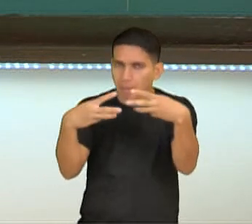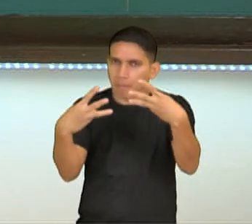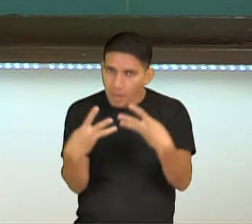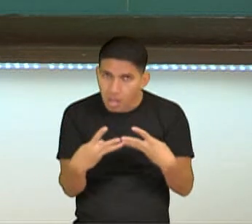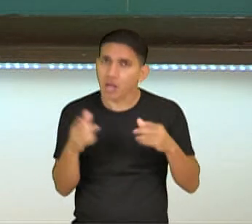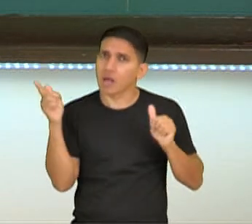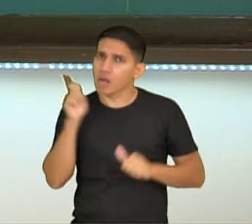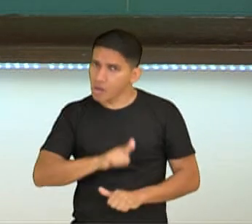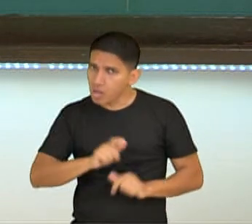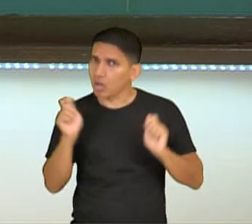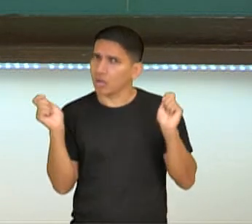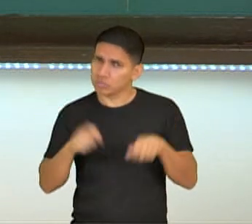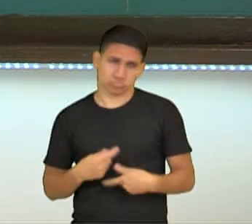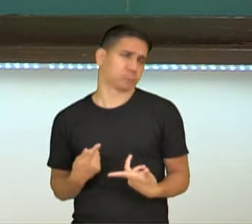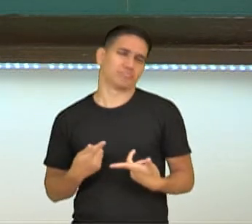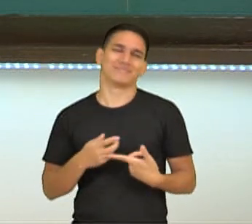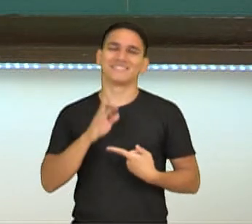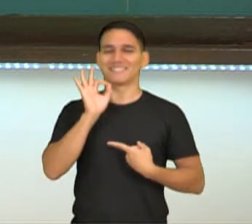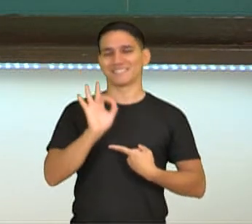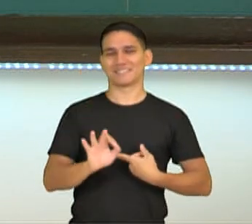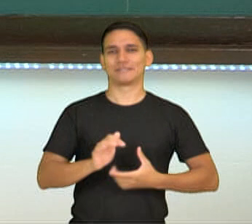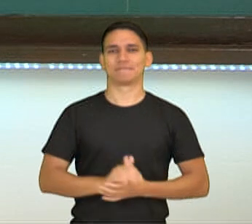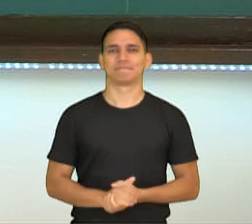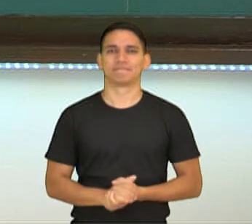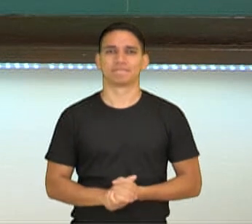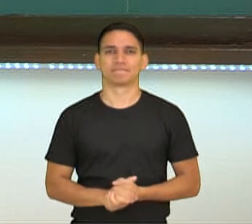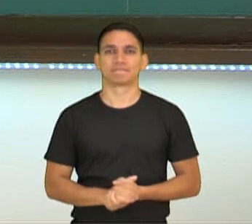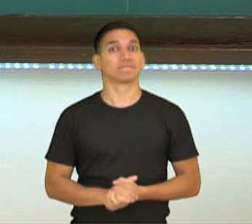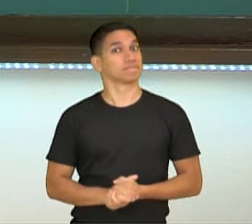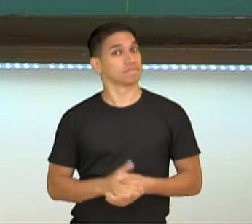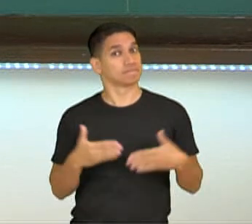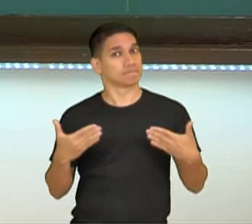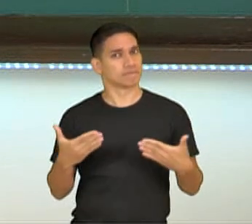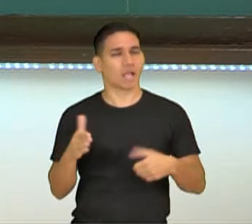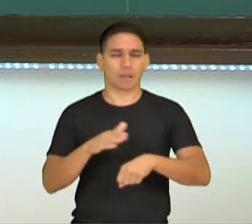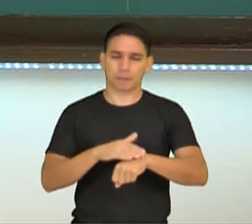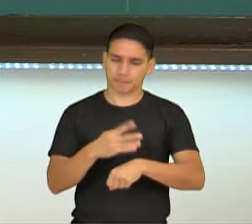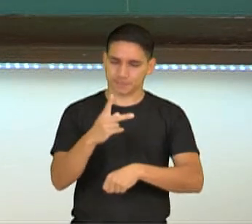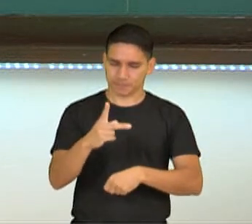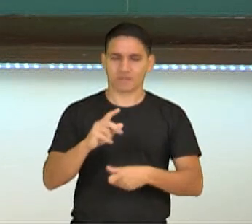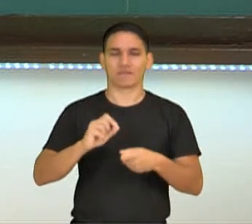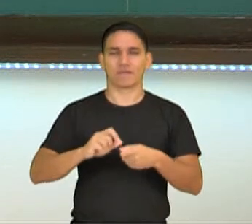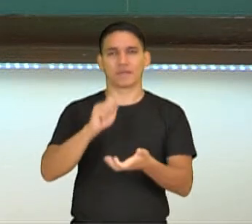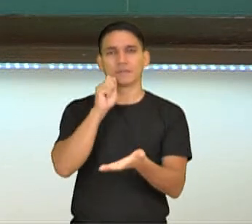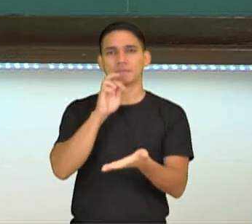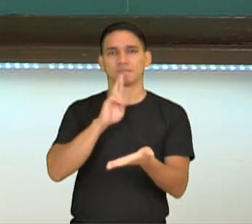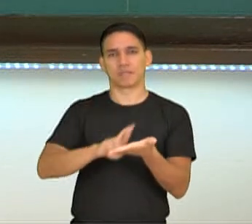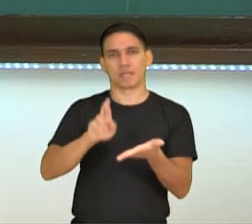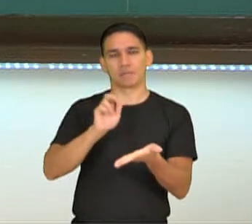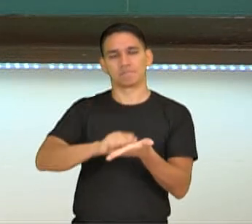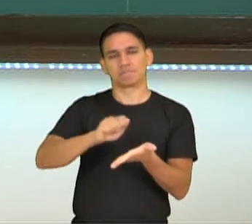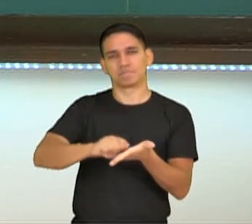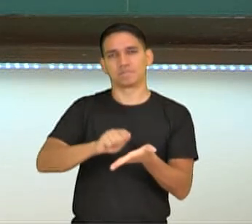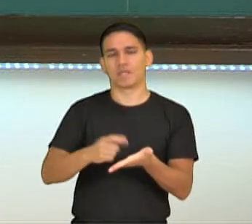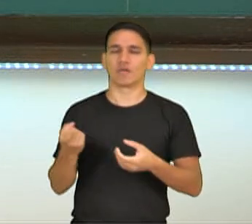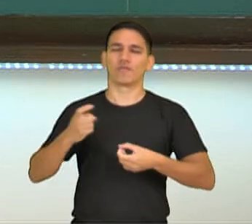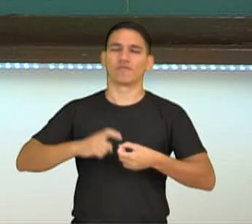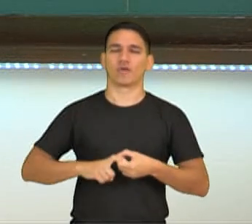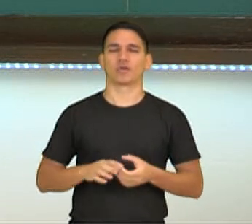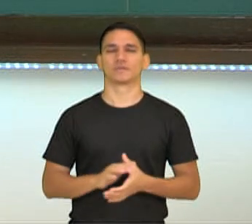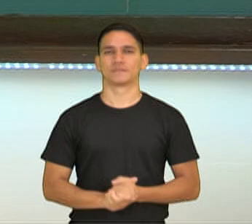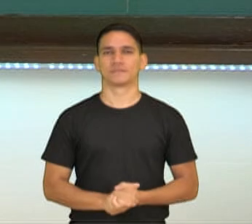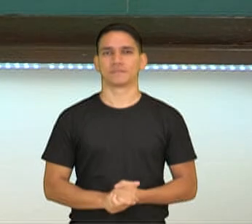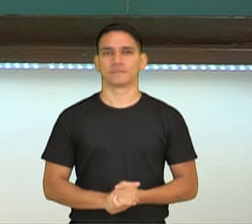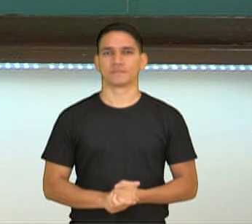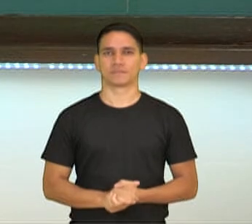chama, estiverem bem aproximados, a sua resposta está correta. Então, vá lá, escreve a sua resposta aí que daqui a pouco eu volto e te apresento